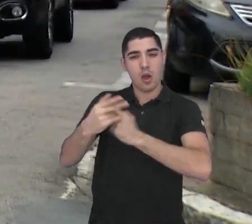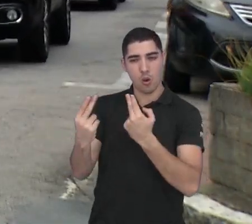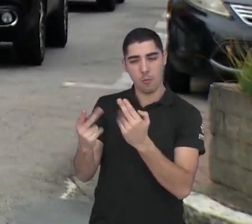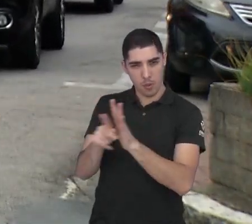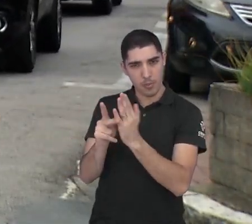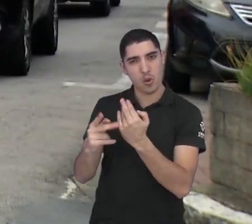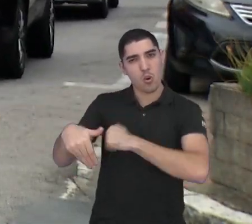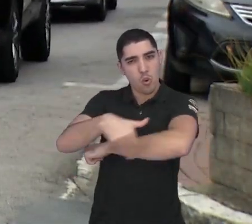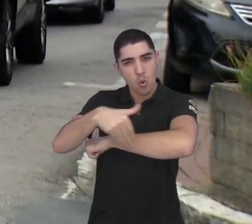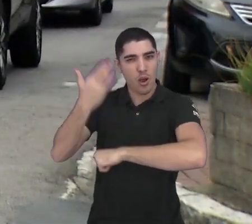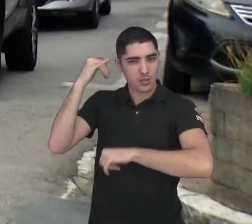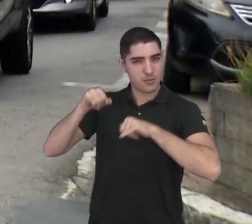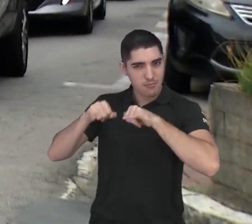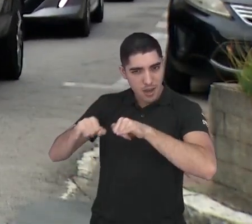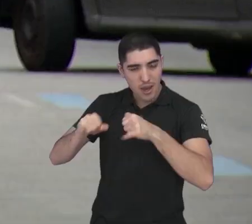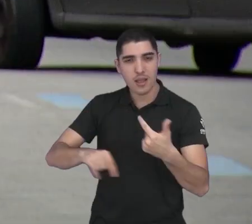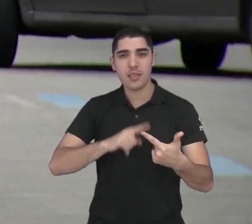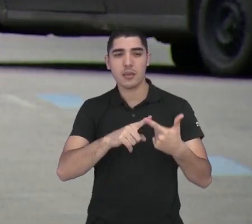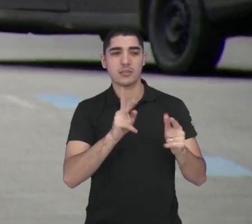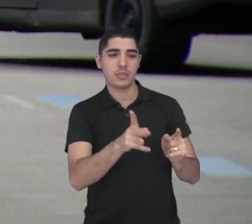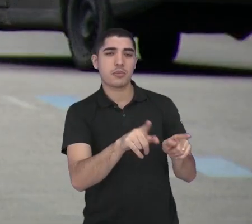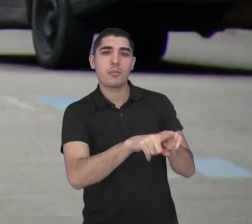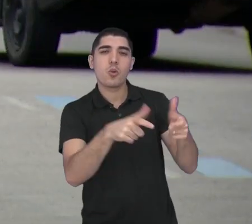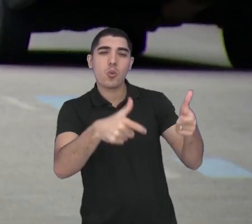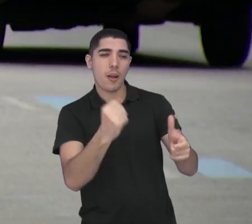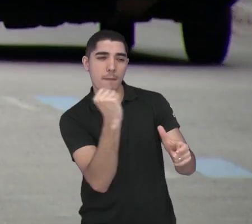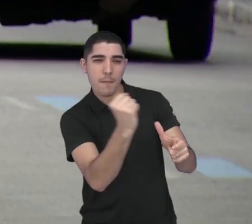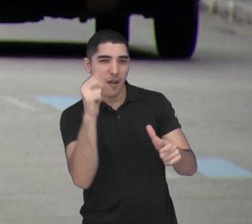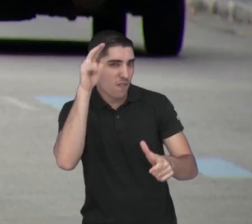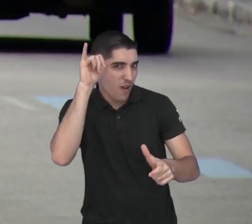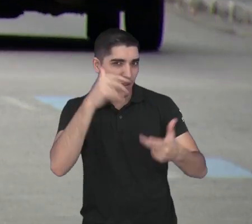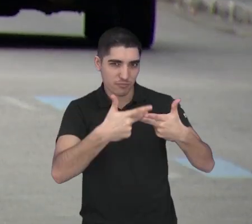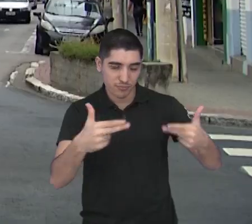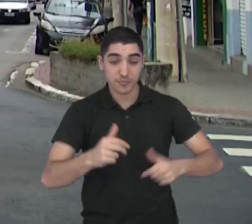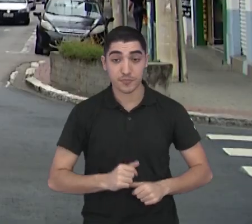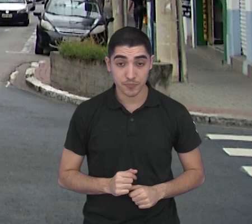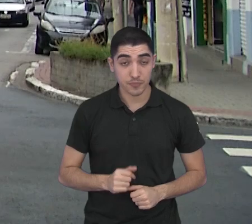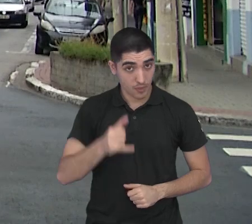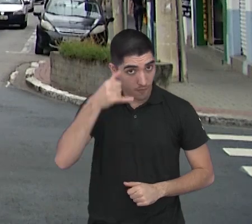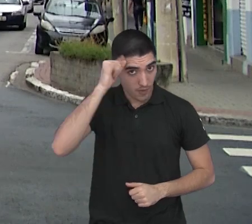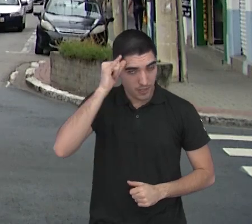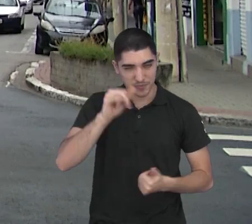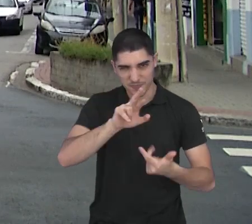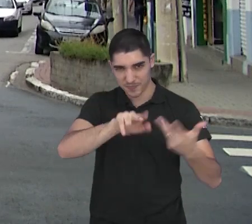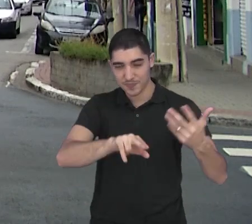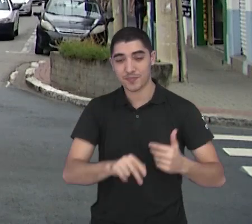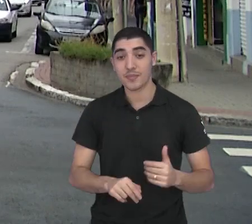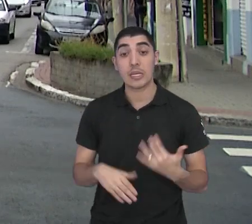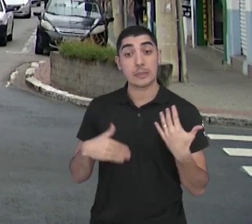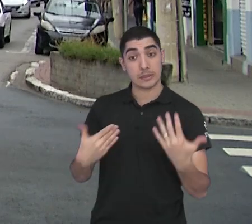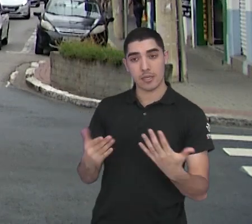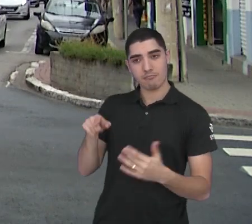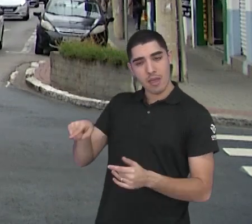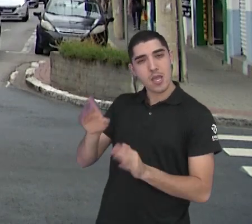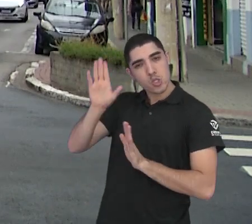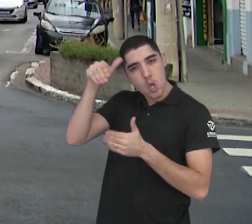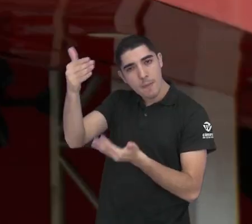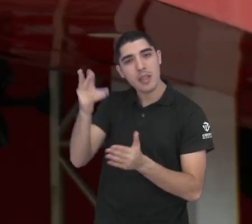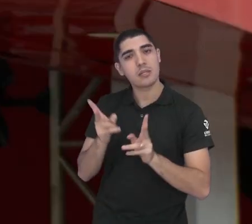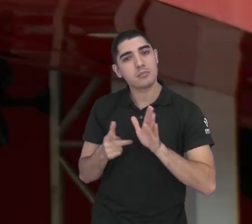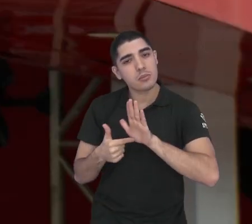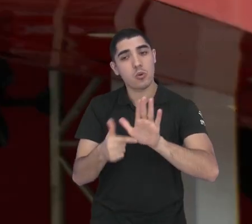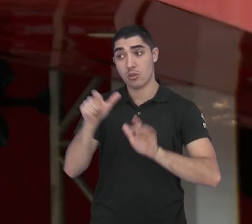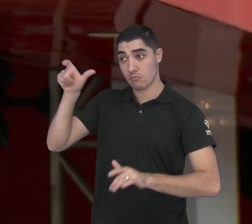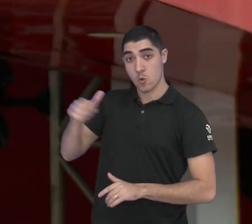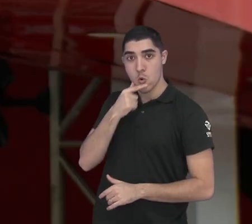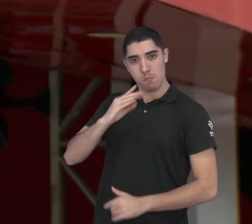do Mercado e Rua do Matadouro. Em um lugar de grande circulação de pessoas, a homenagem conserva o legado de um militar